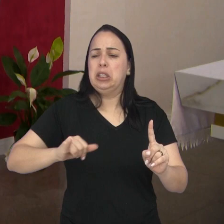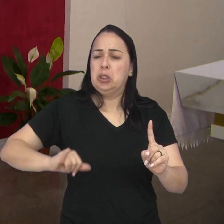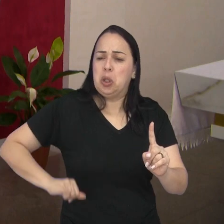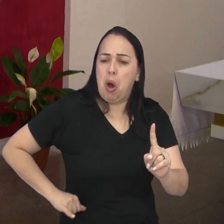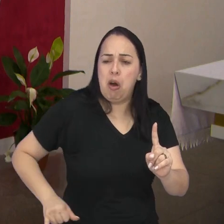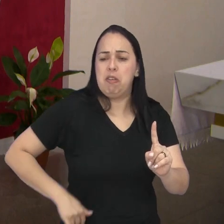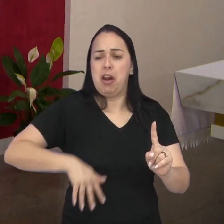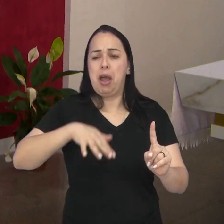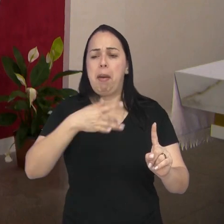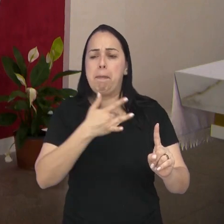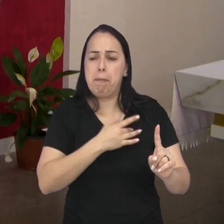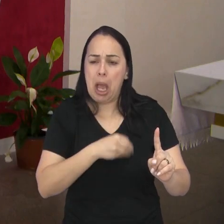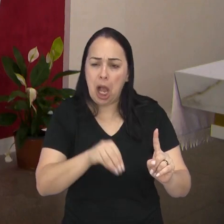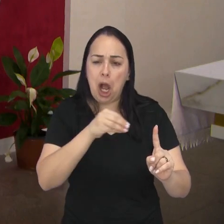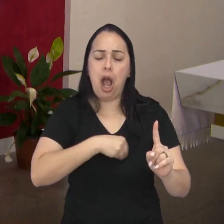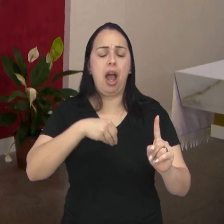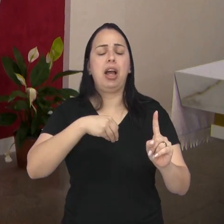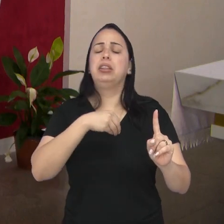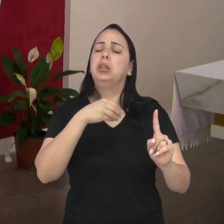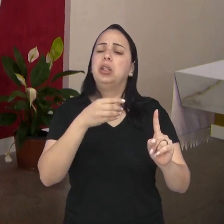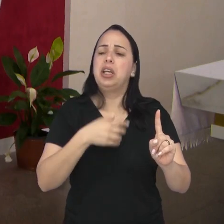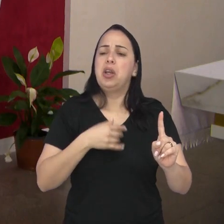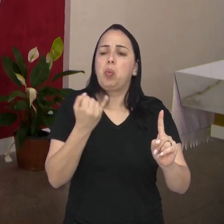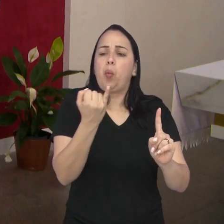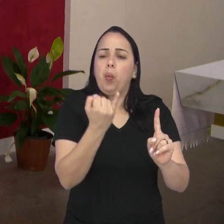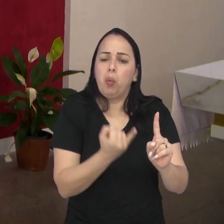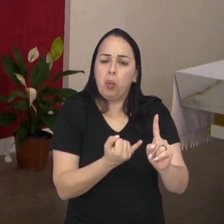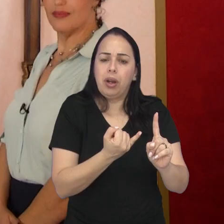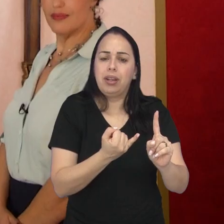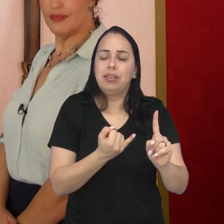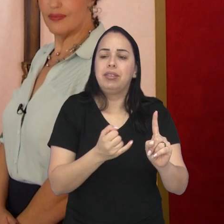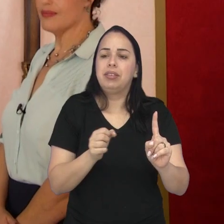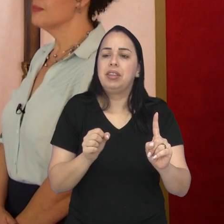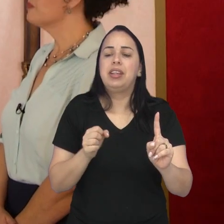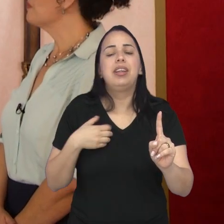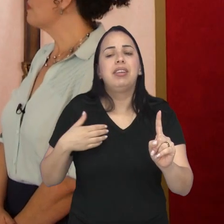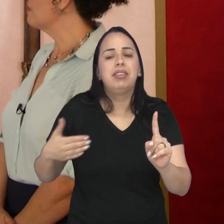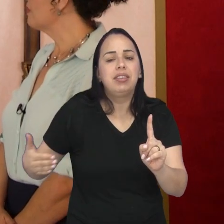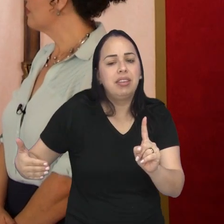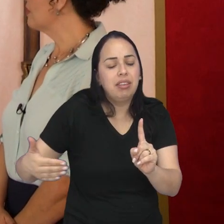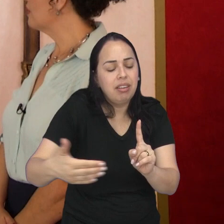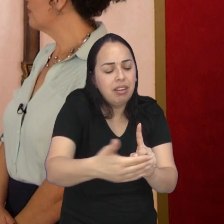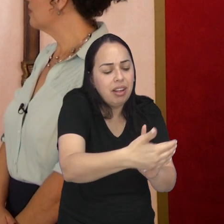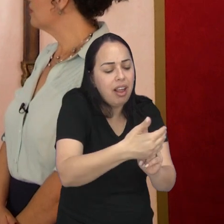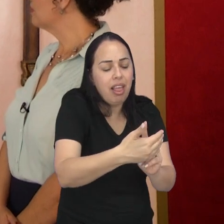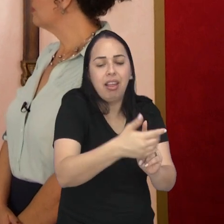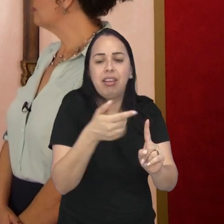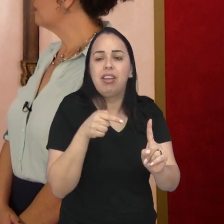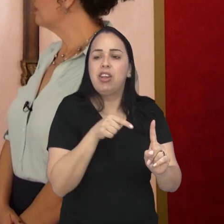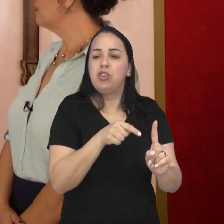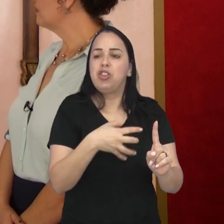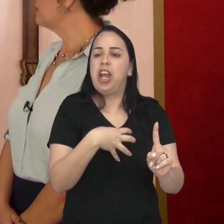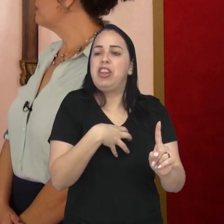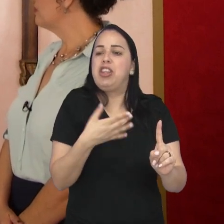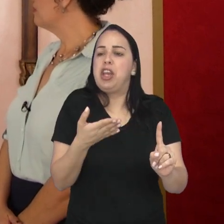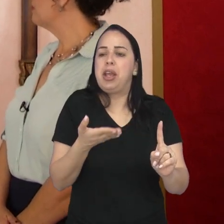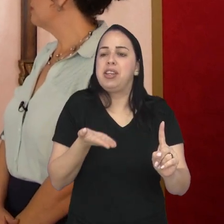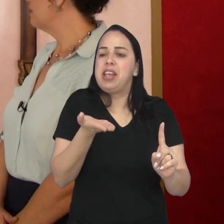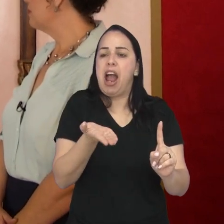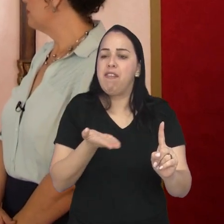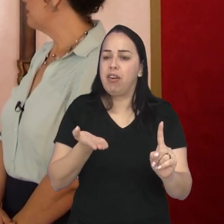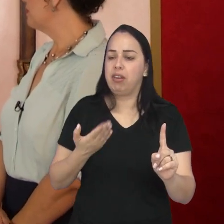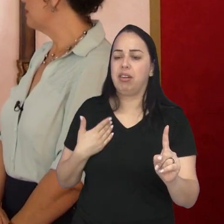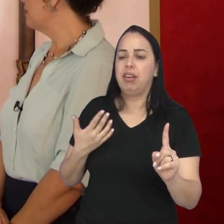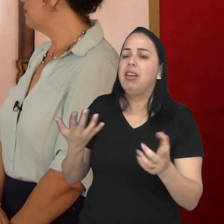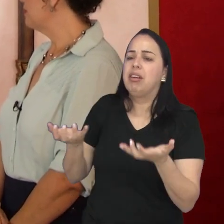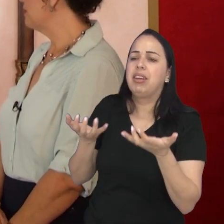todo magricela, todo cheio de pecado, e esperava que o pai o acolhesse apenas como um empregado. Já era muito